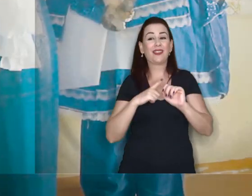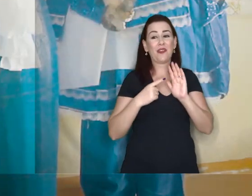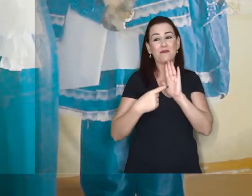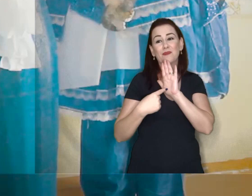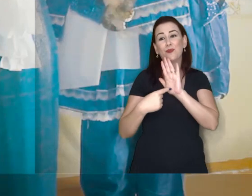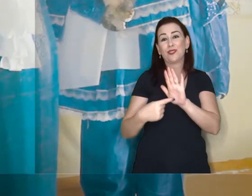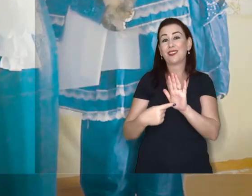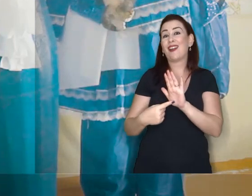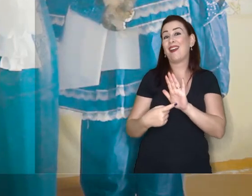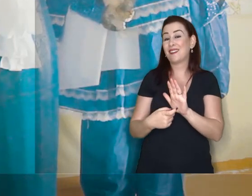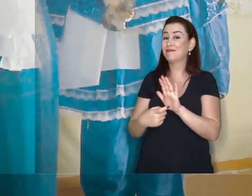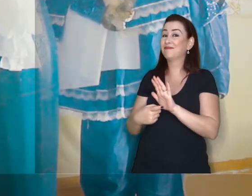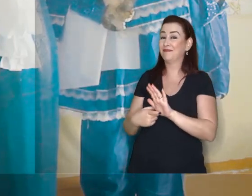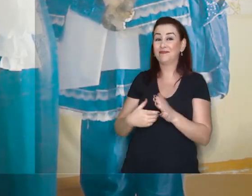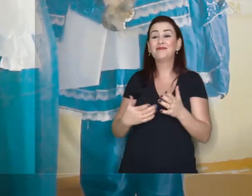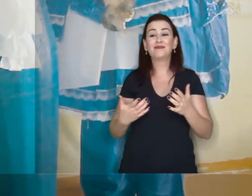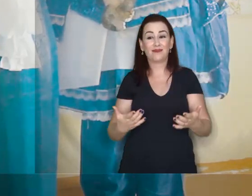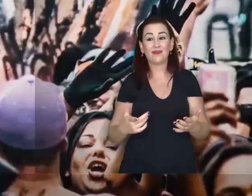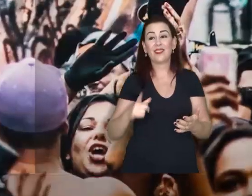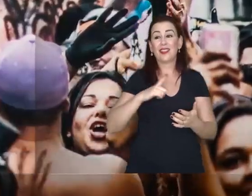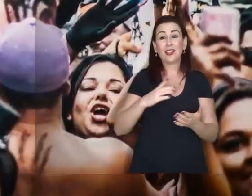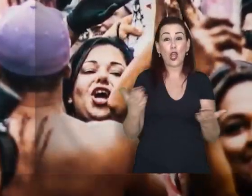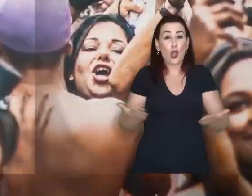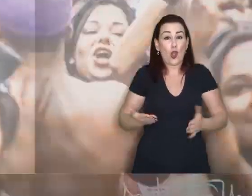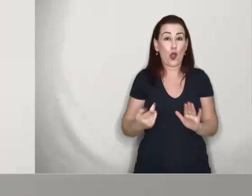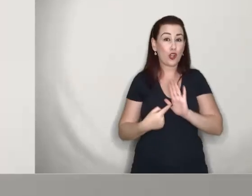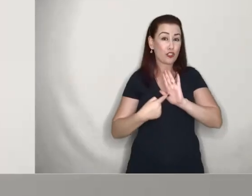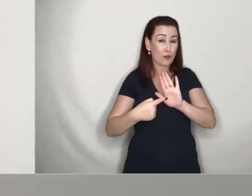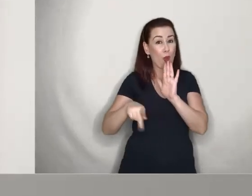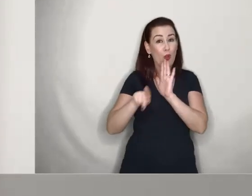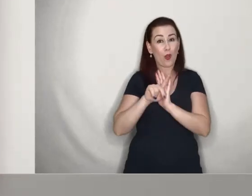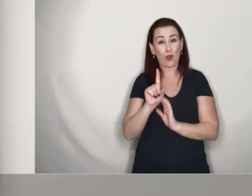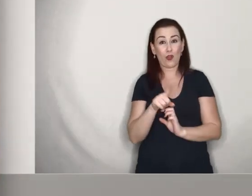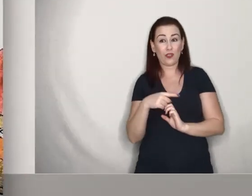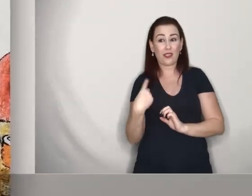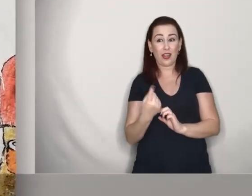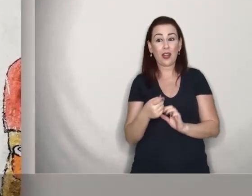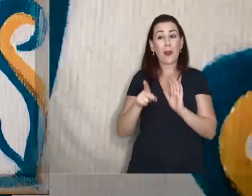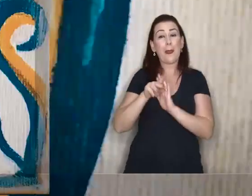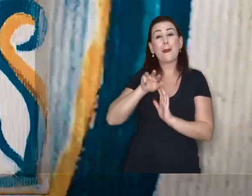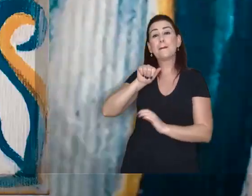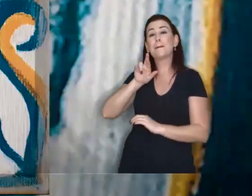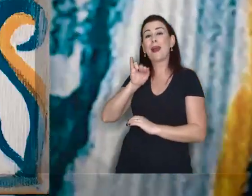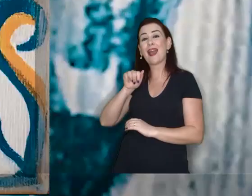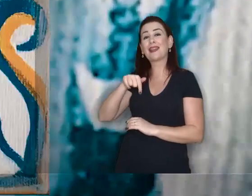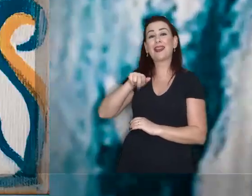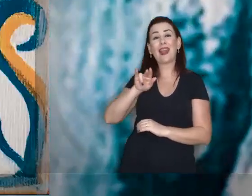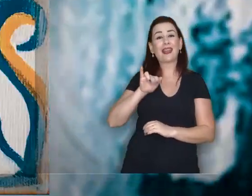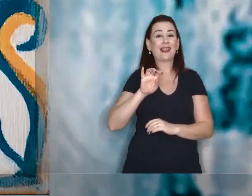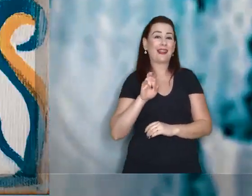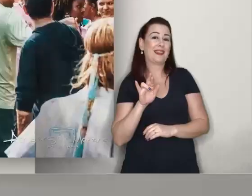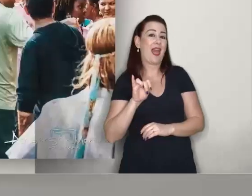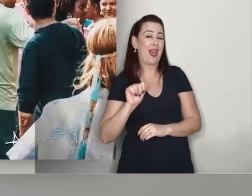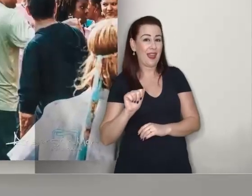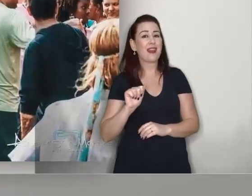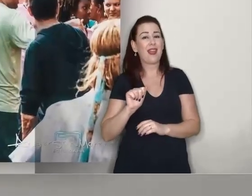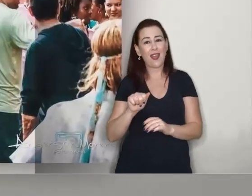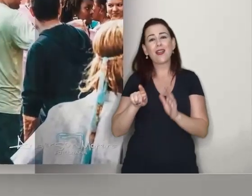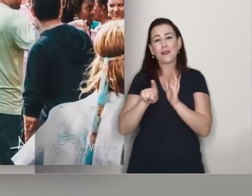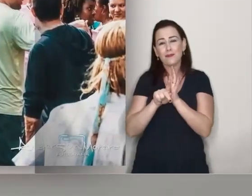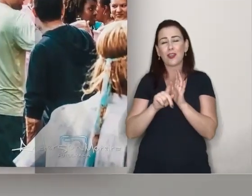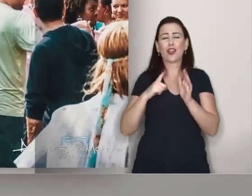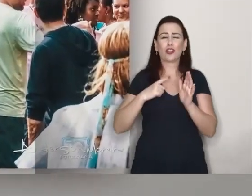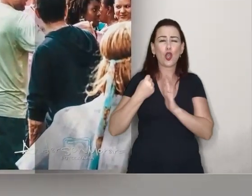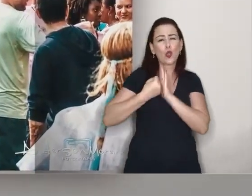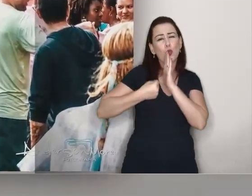agogô, e piega no pé. Pois o beco é nosso, e Maria Quitéria, bando